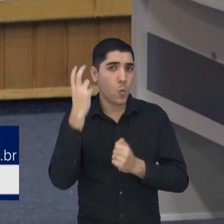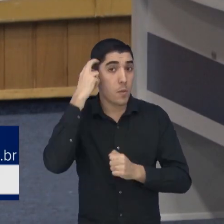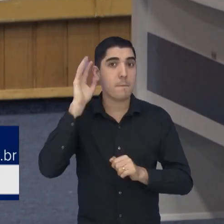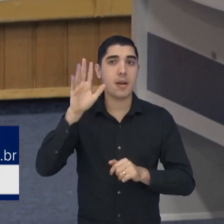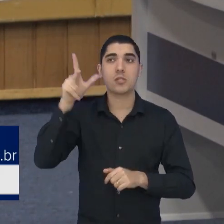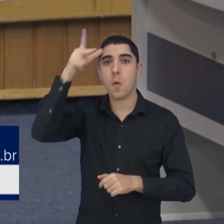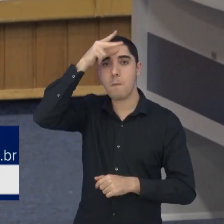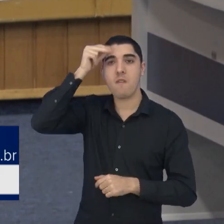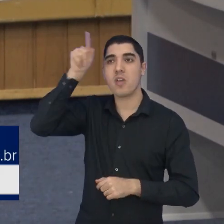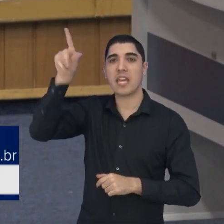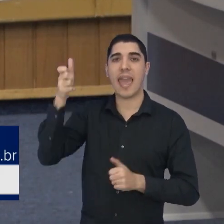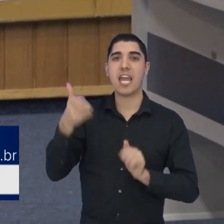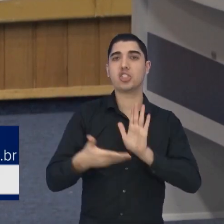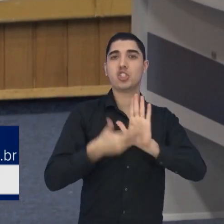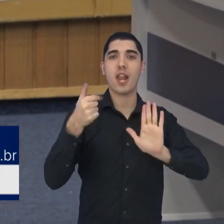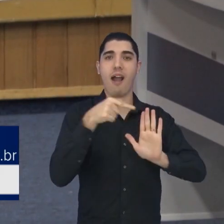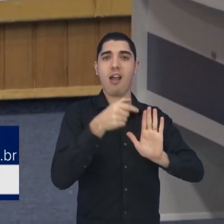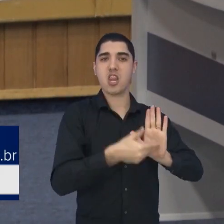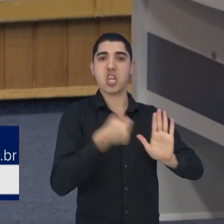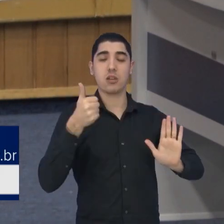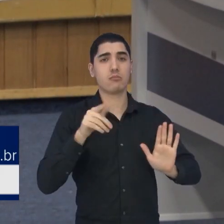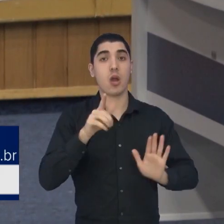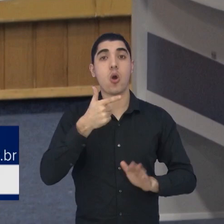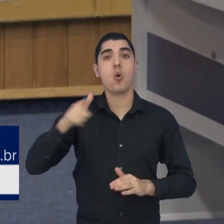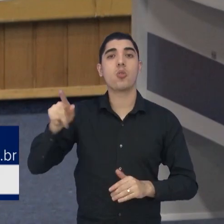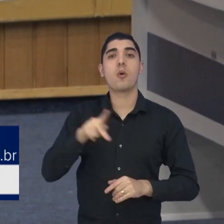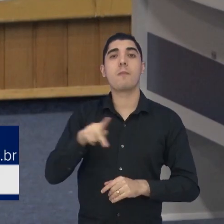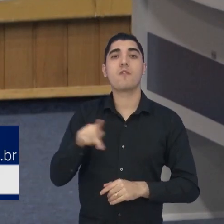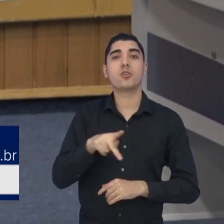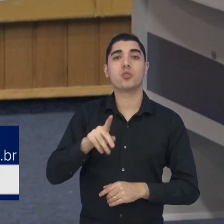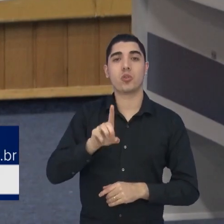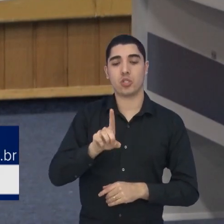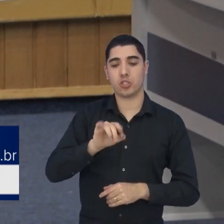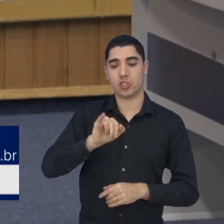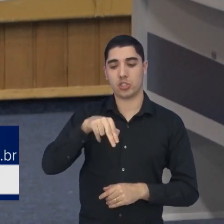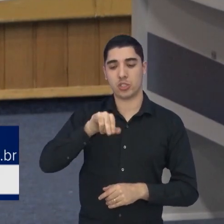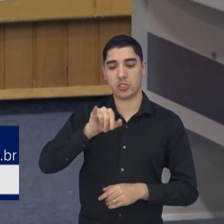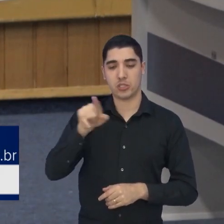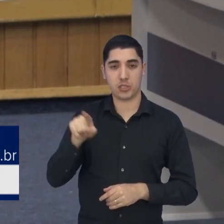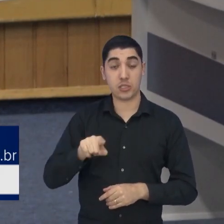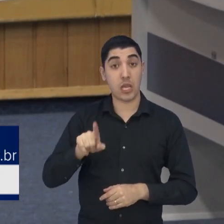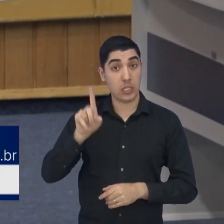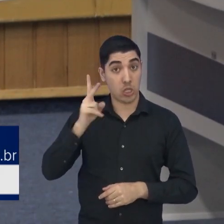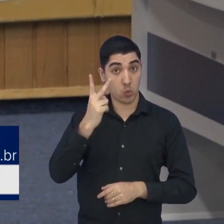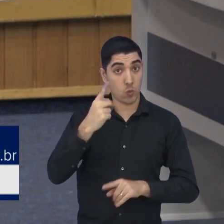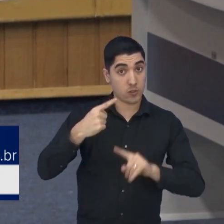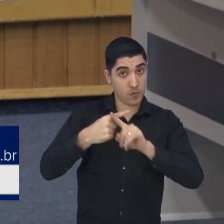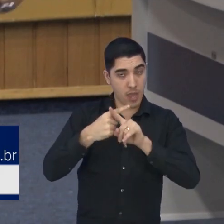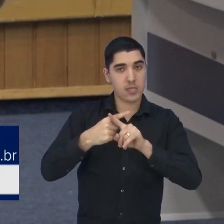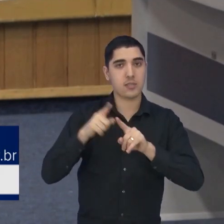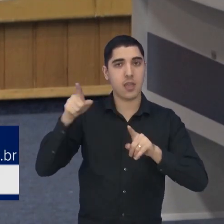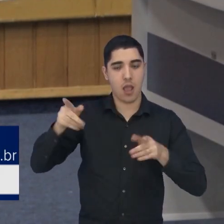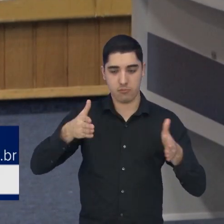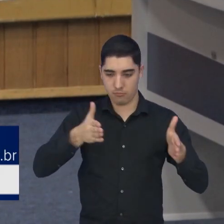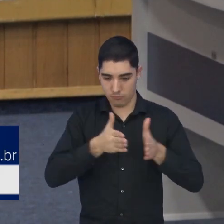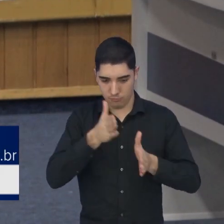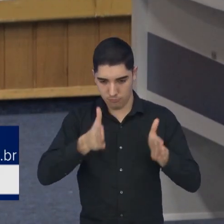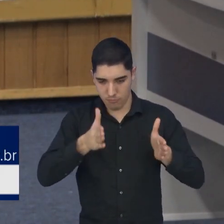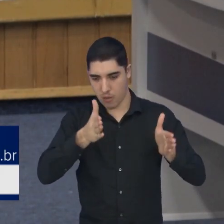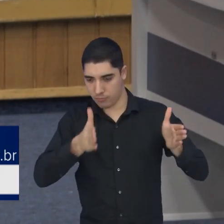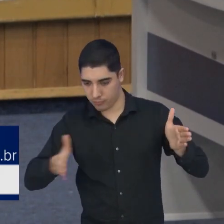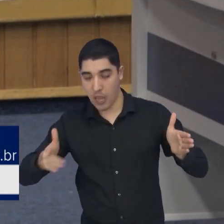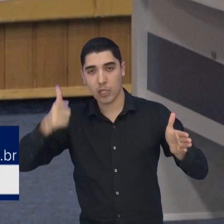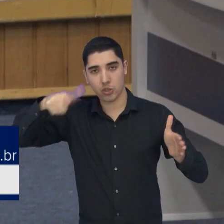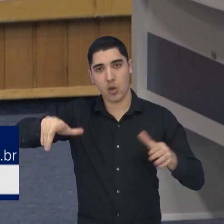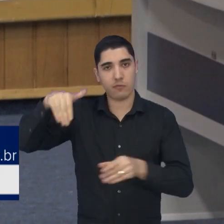não conseguiu. O professor Diniz teve 2 mandatos. No último mandato também teve um questionamento, mas como foi eleito,